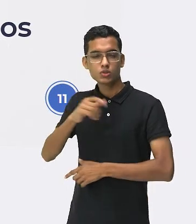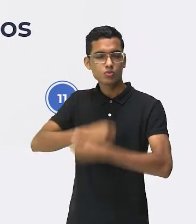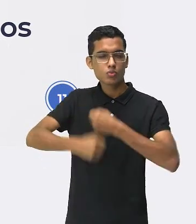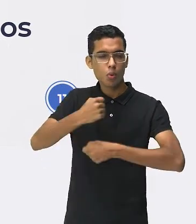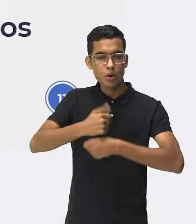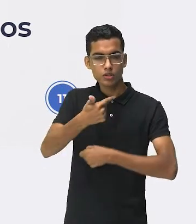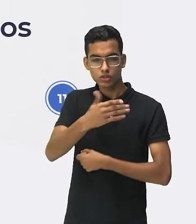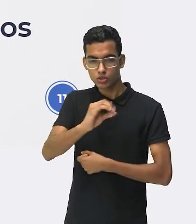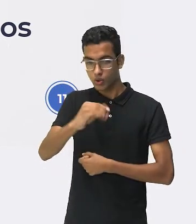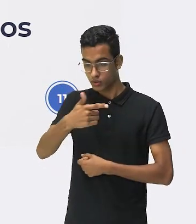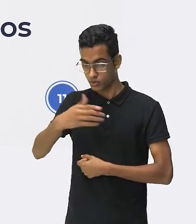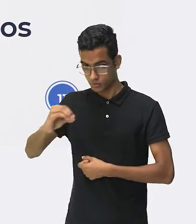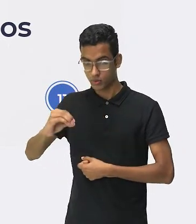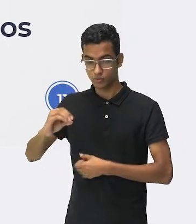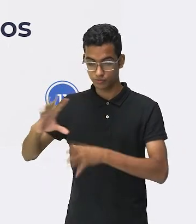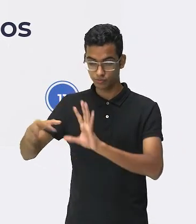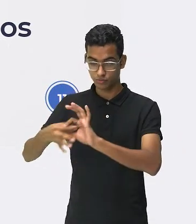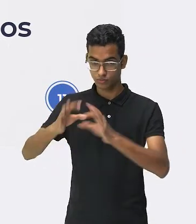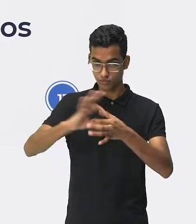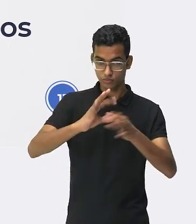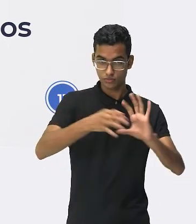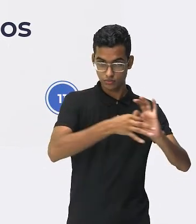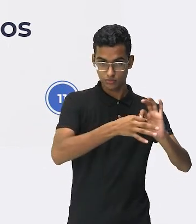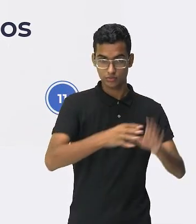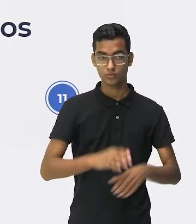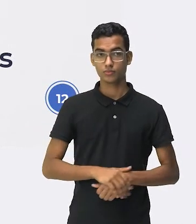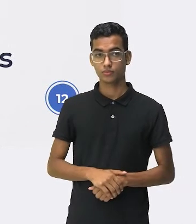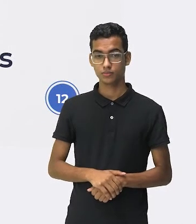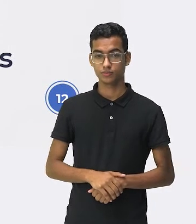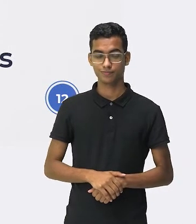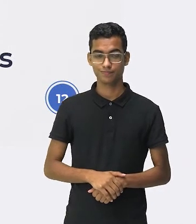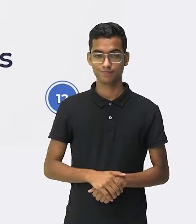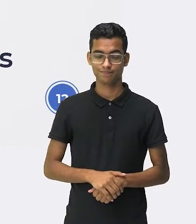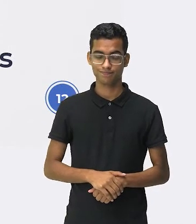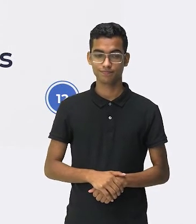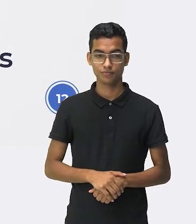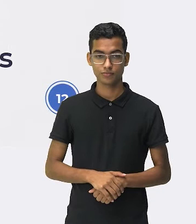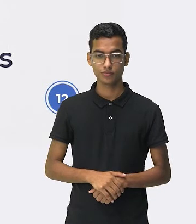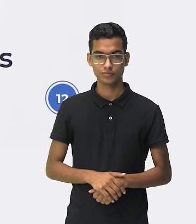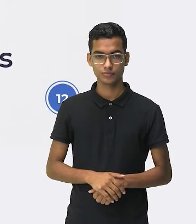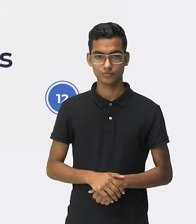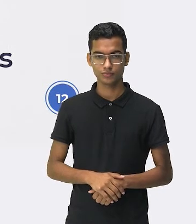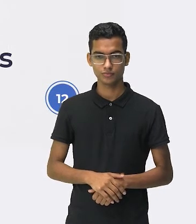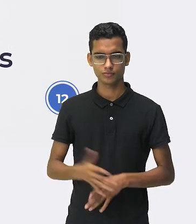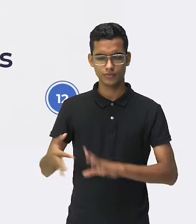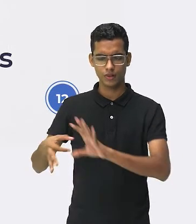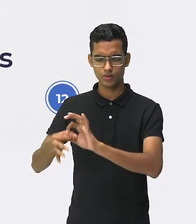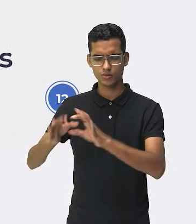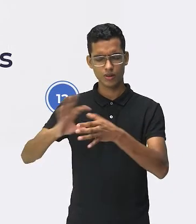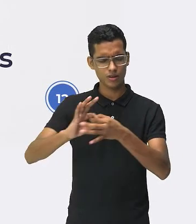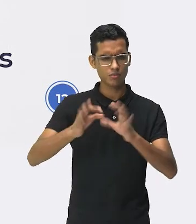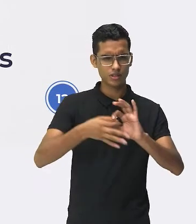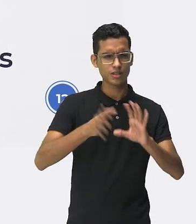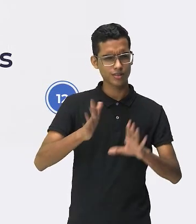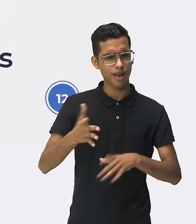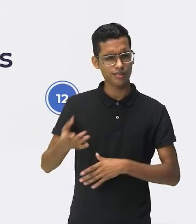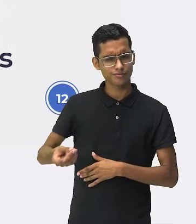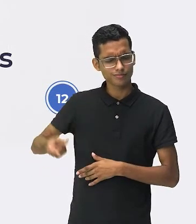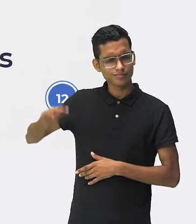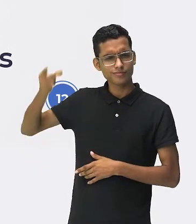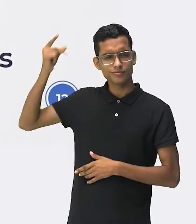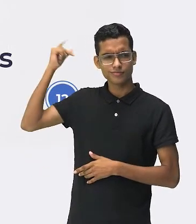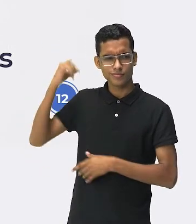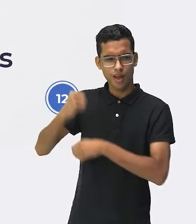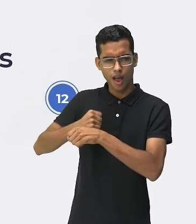em 2000. Puxa vida, hein? As Olimpíadas já existem há tanto tempo e só em 2000 que as